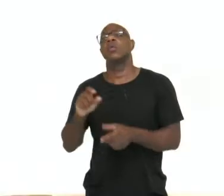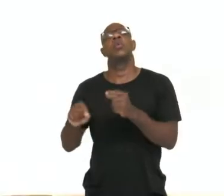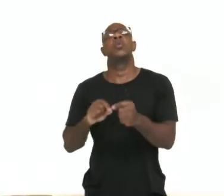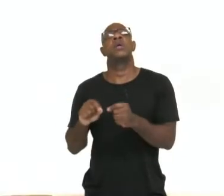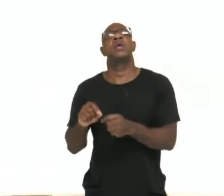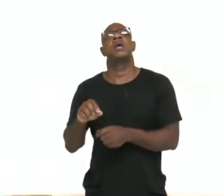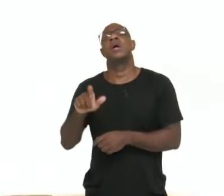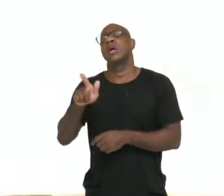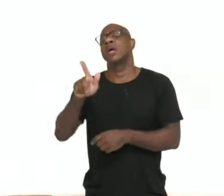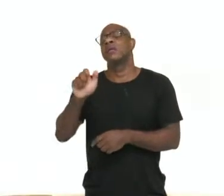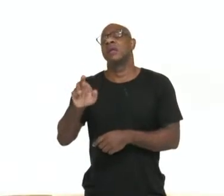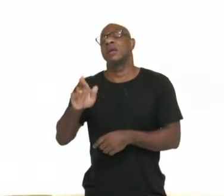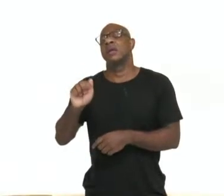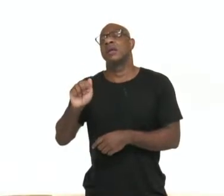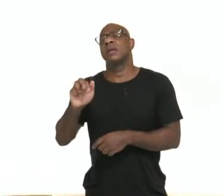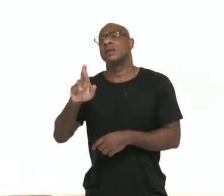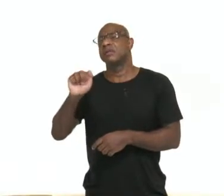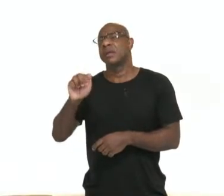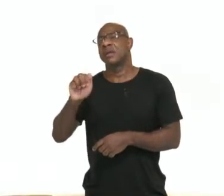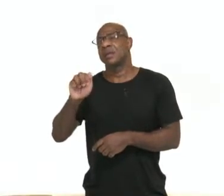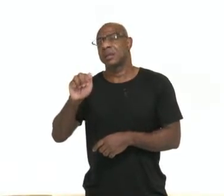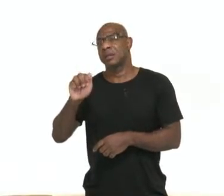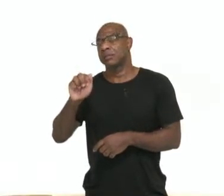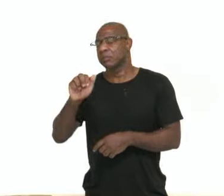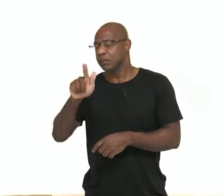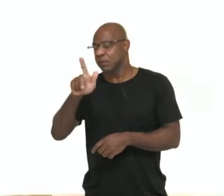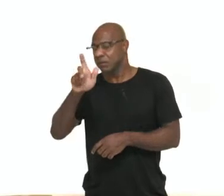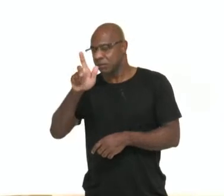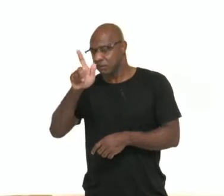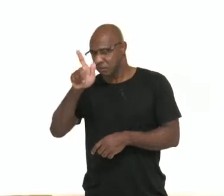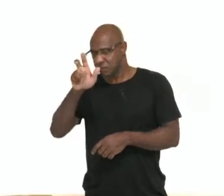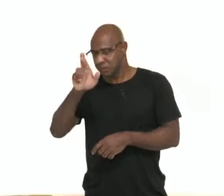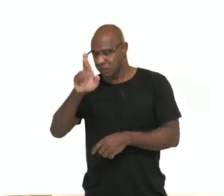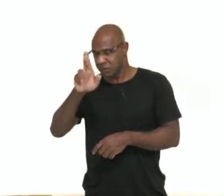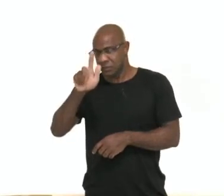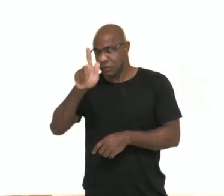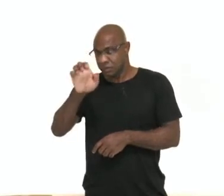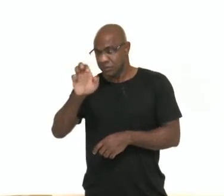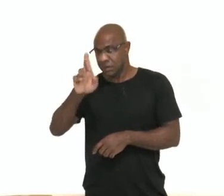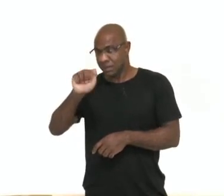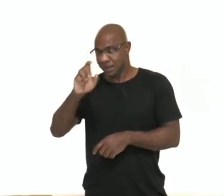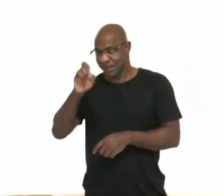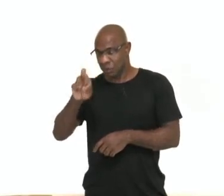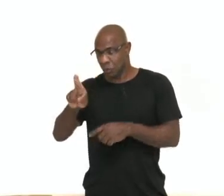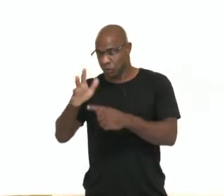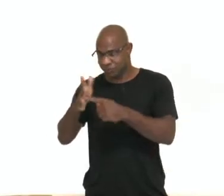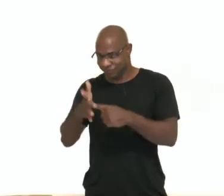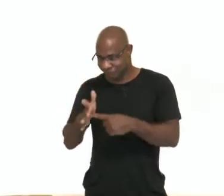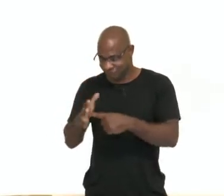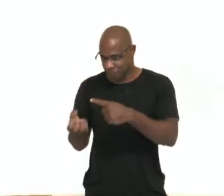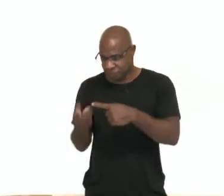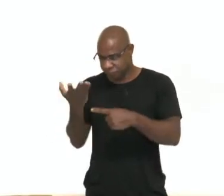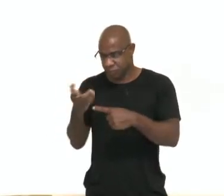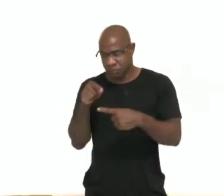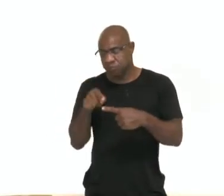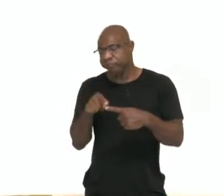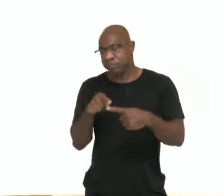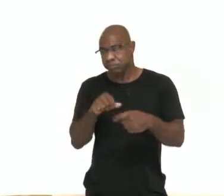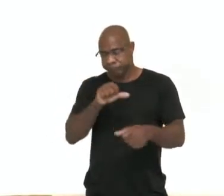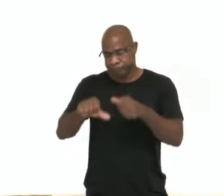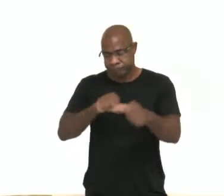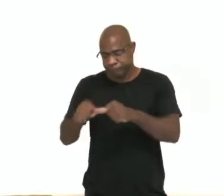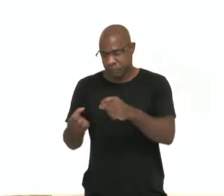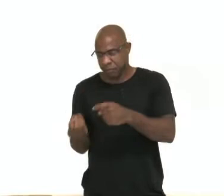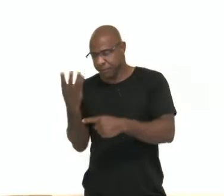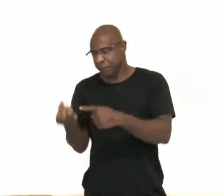Então o gerador ele faz o quê? Ele vai pegar um tipo de energia e transformar em energia elétrica. É para isso que o gerador